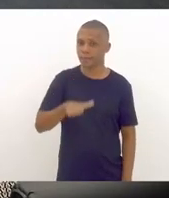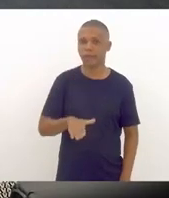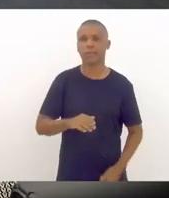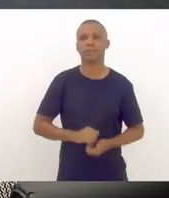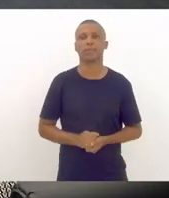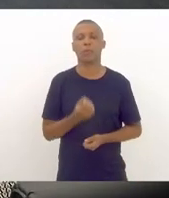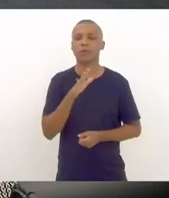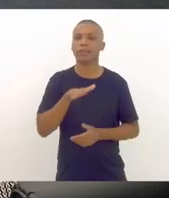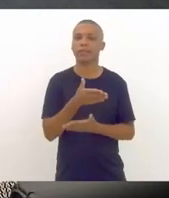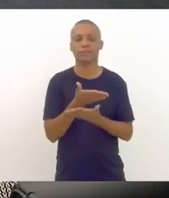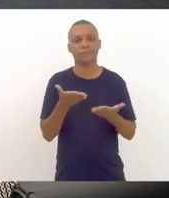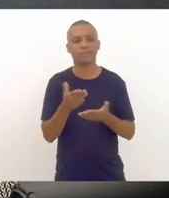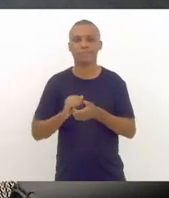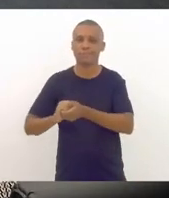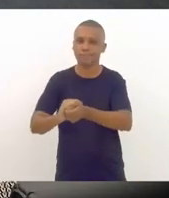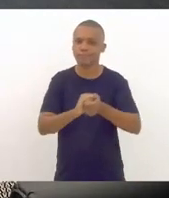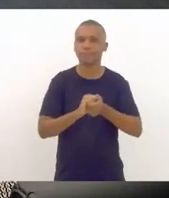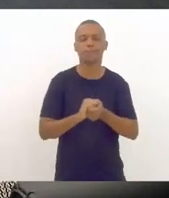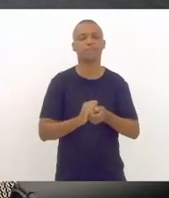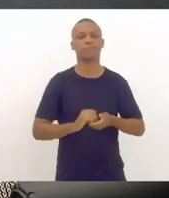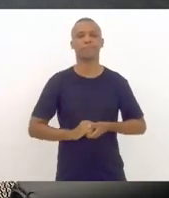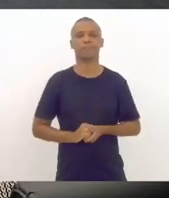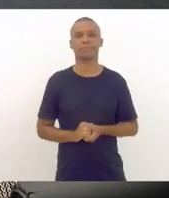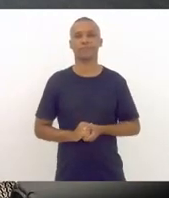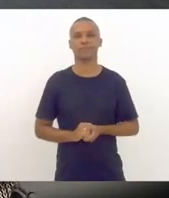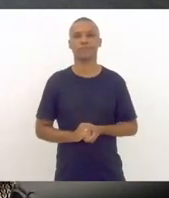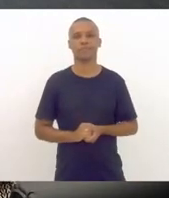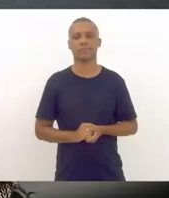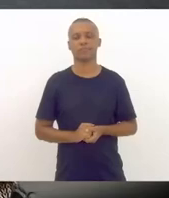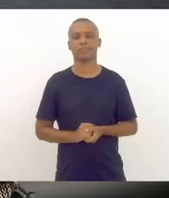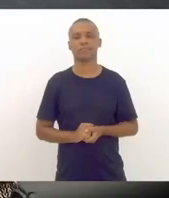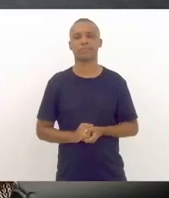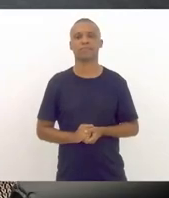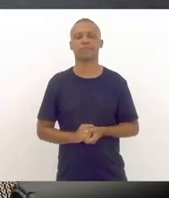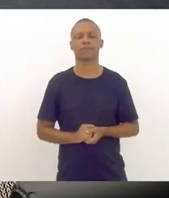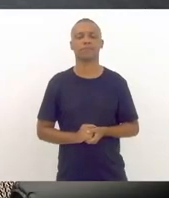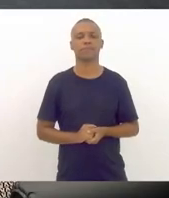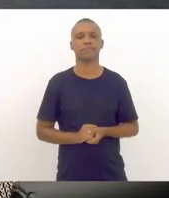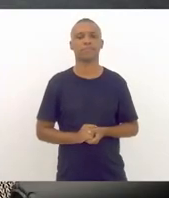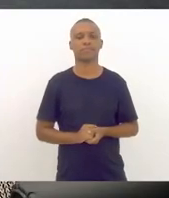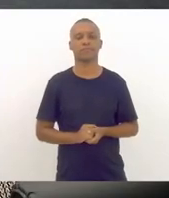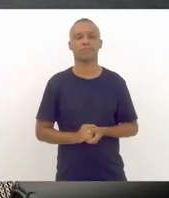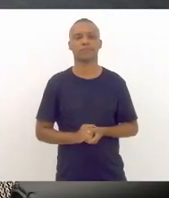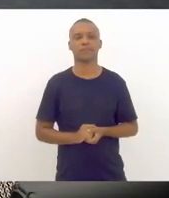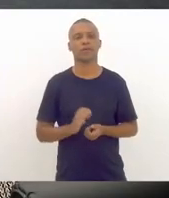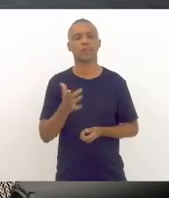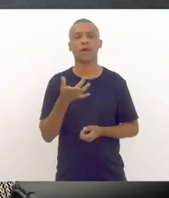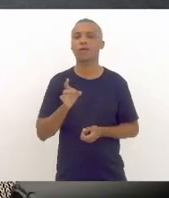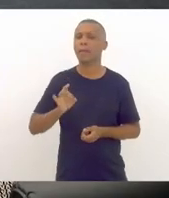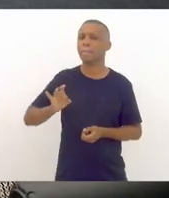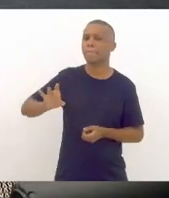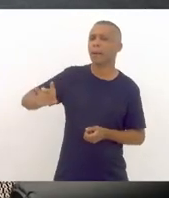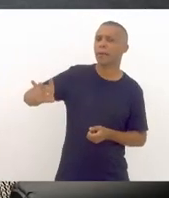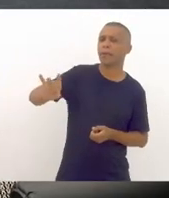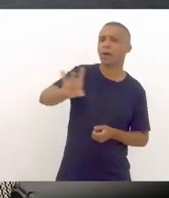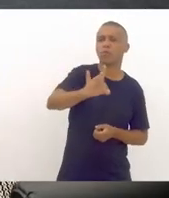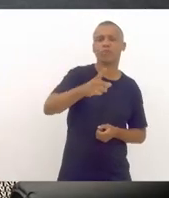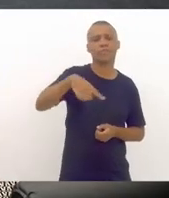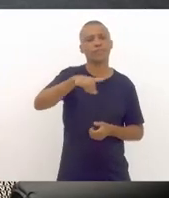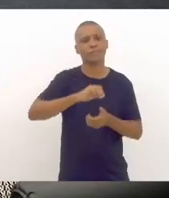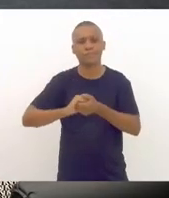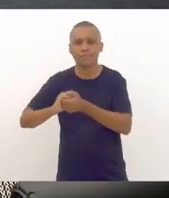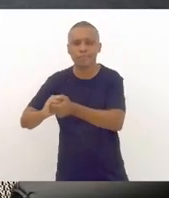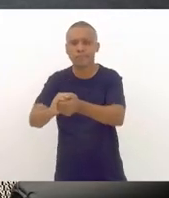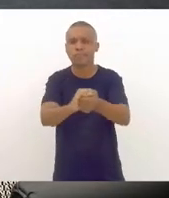Boa tarde a todos e a todas. Primeiro, eu quero saudar cada um de vocês,